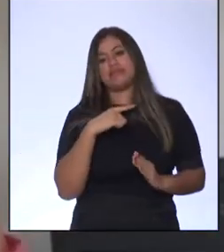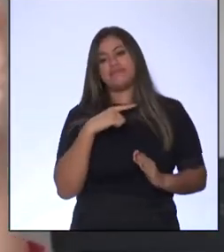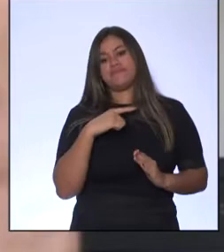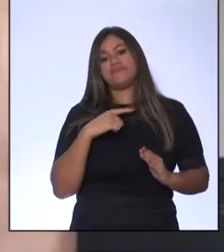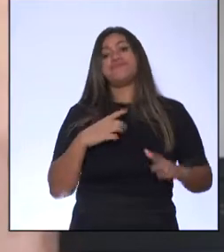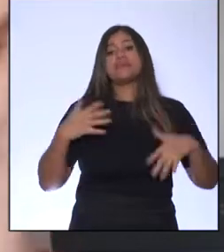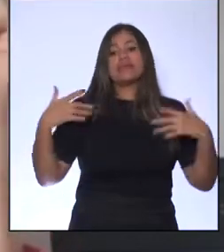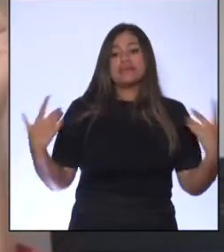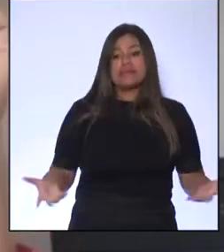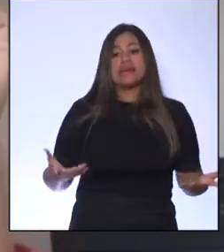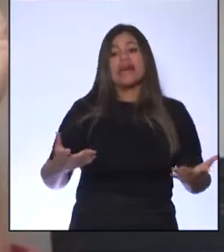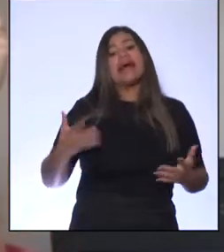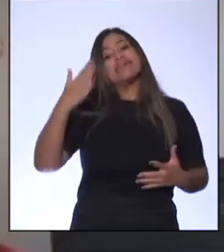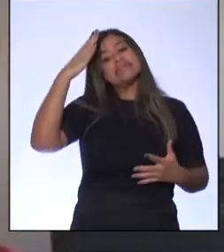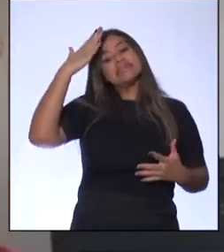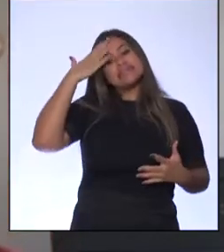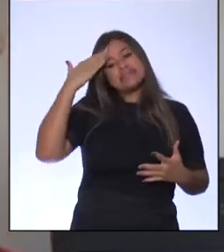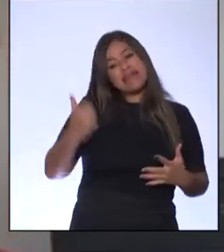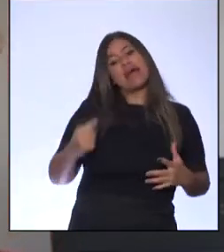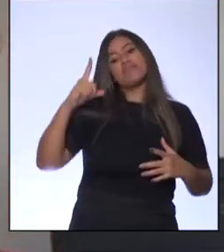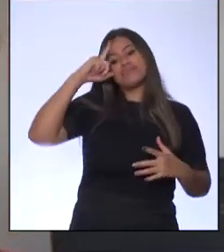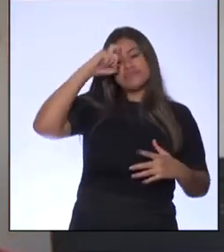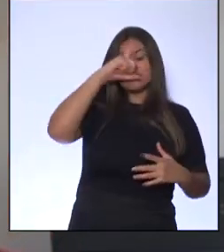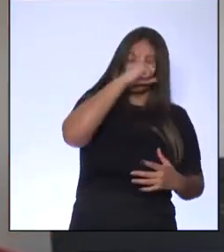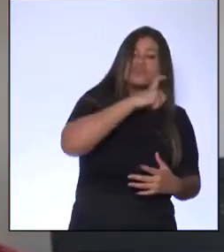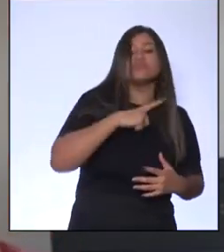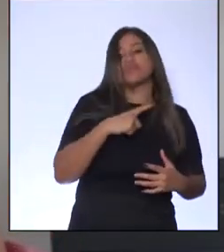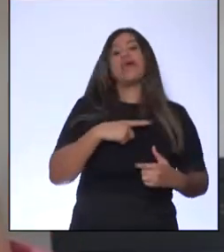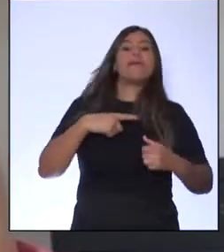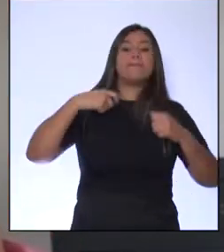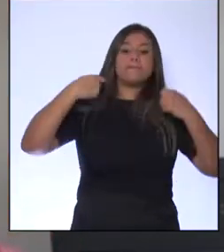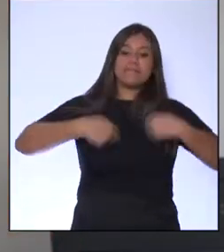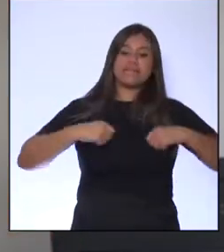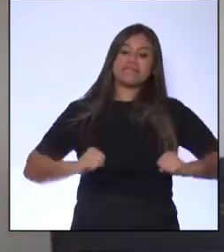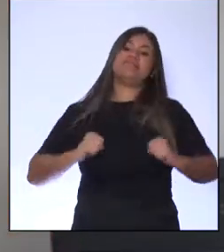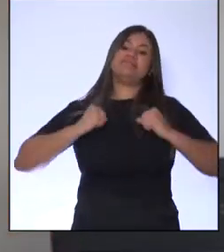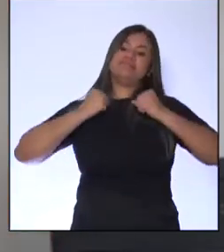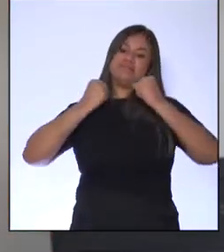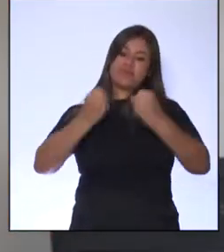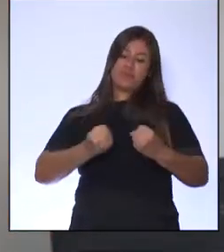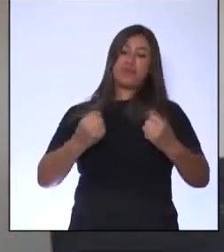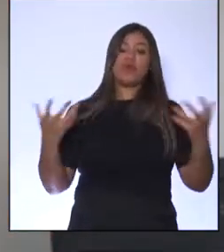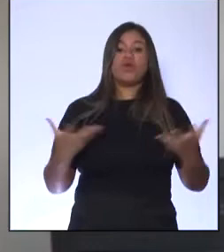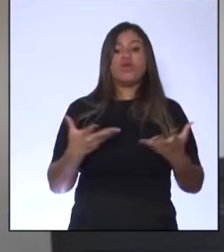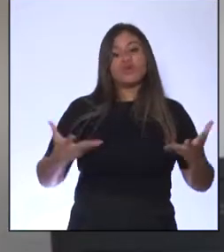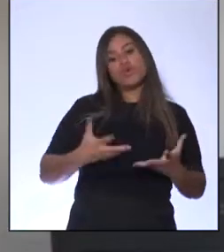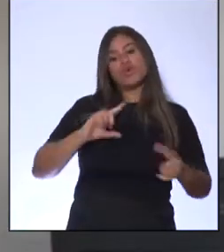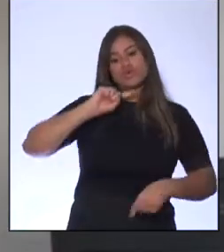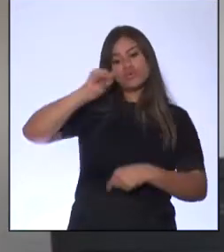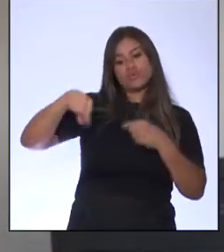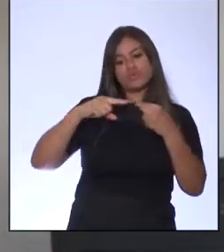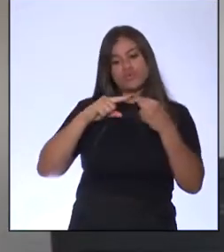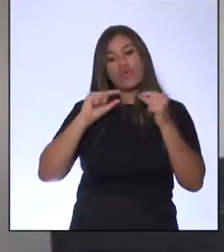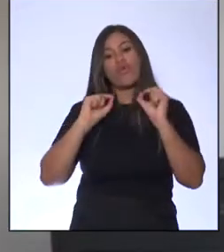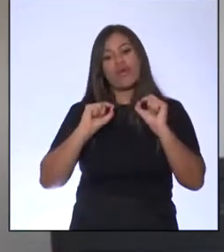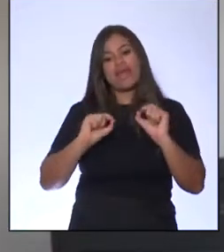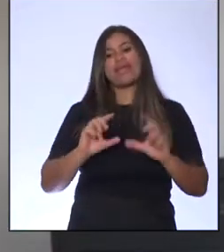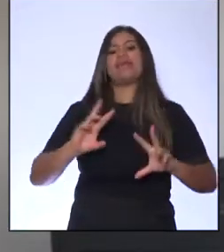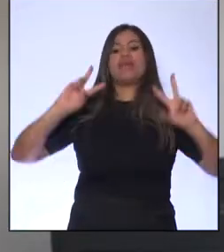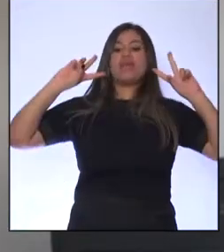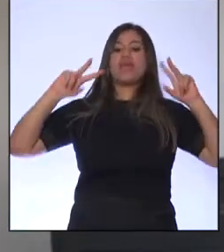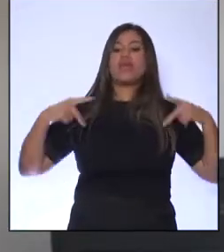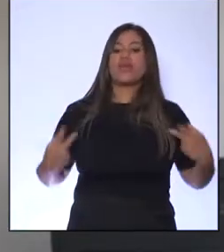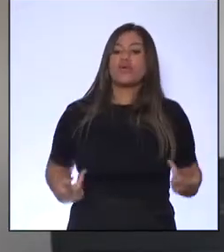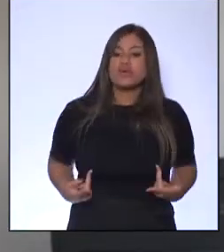tem que tocar para frente, não é? E a gente está aqui exatamente porque nós reconhecemos